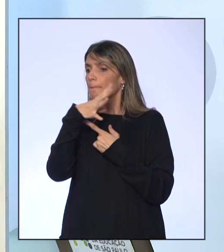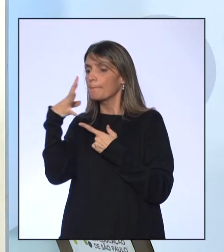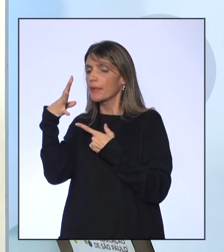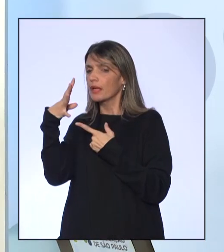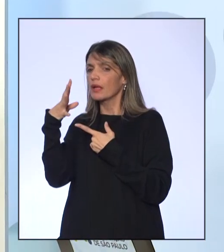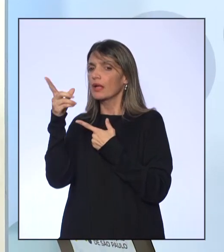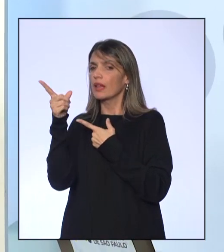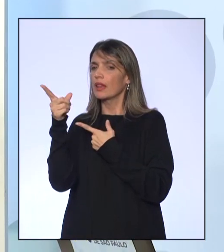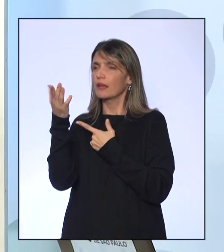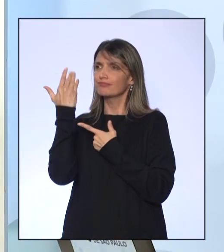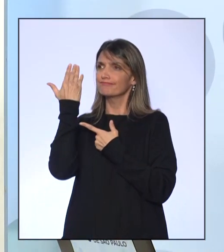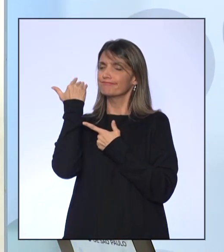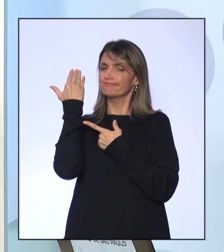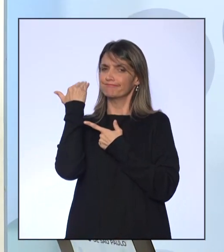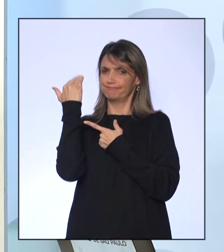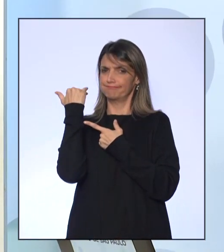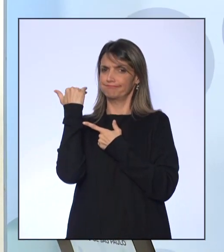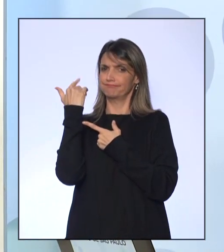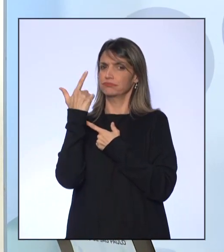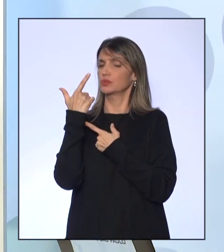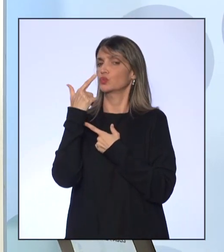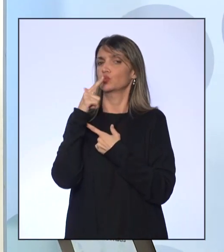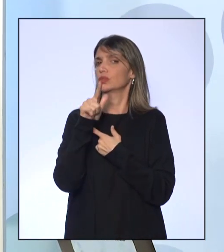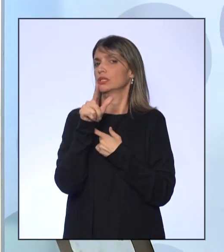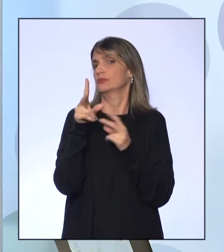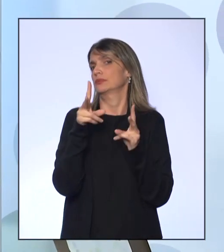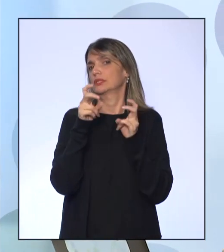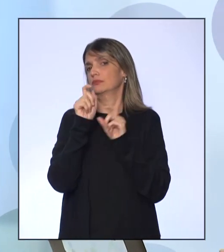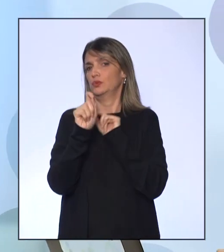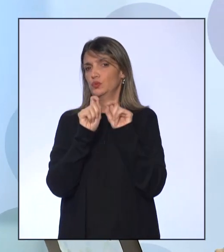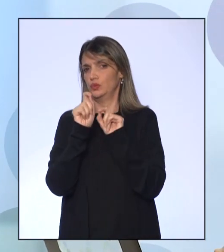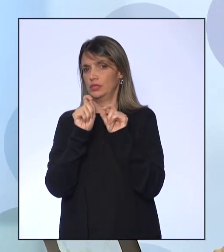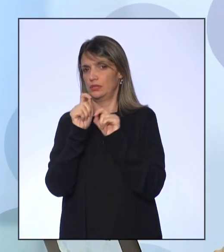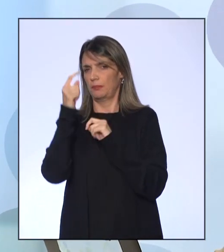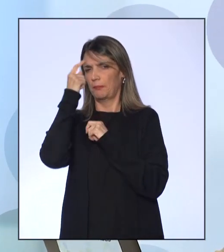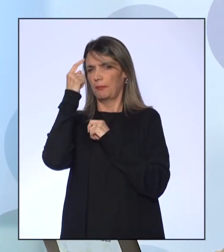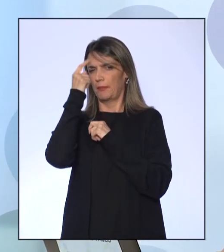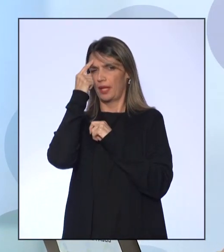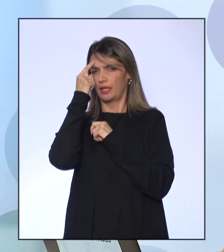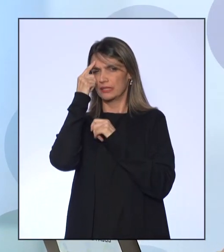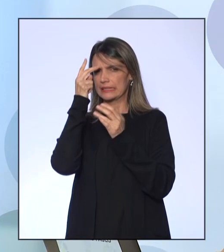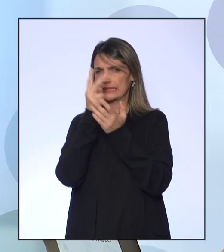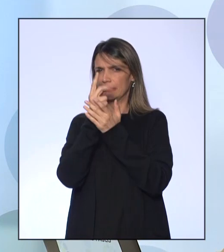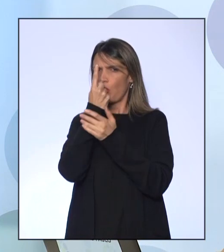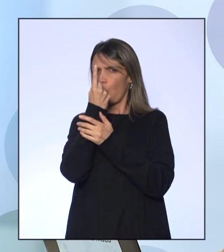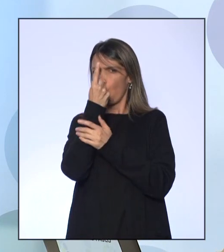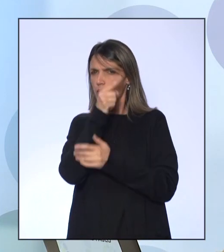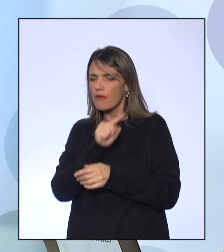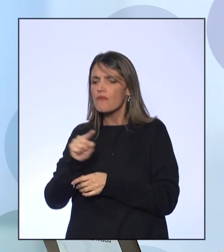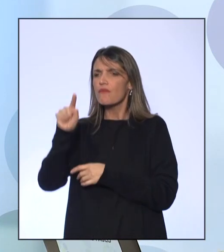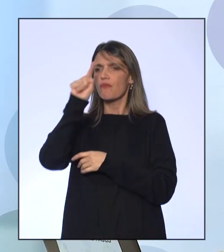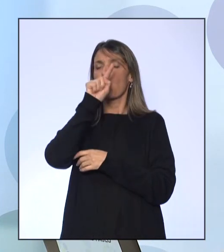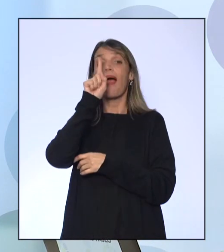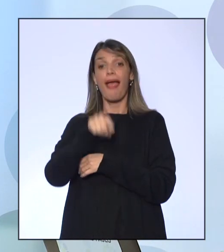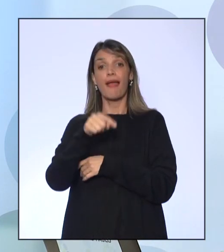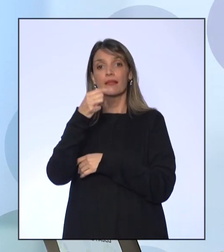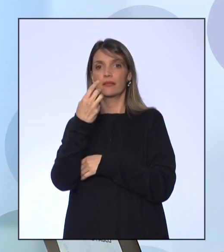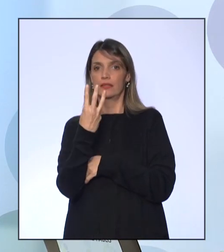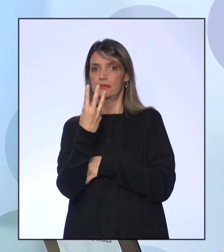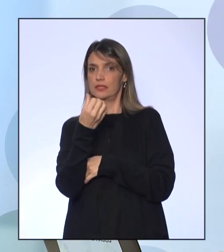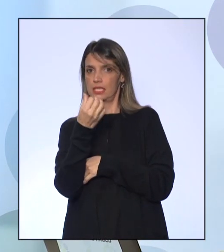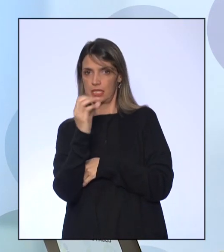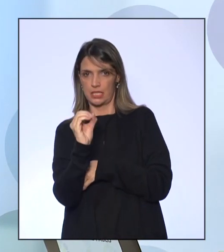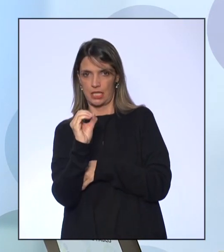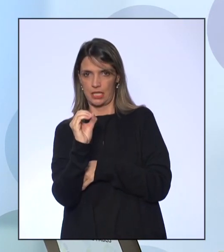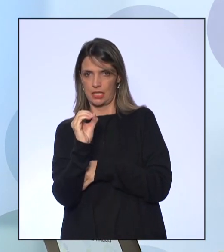que nós olhamos conforme nós conseguimos enxergar aquilo então pensa que sempre uma volta completa é 360